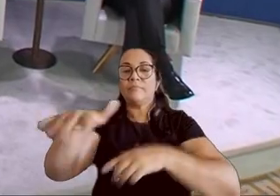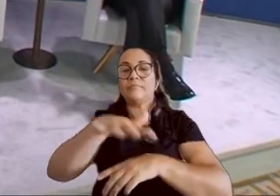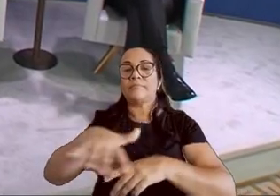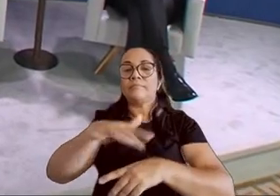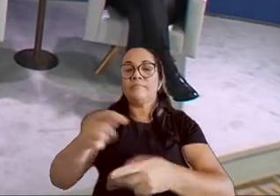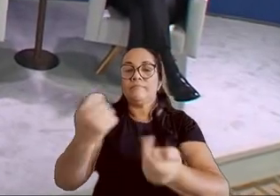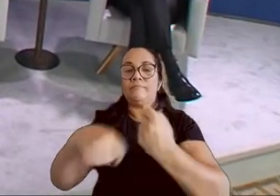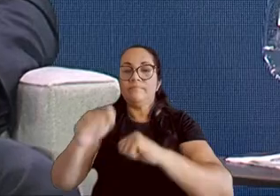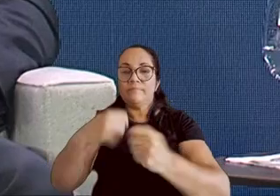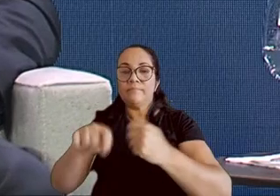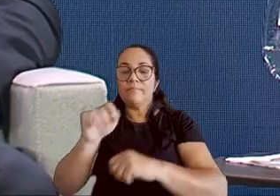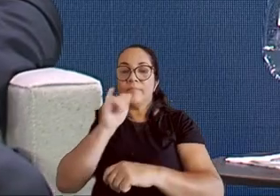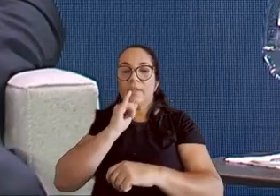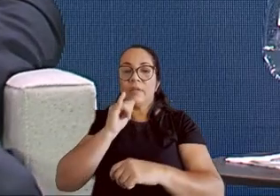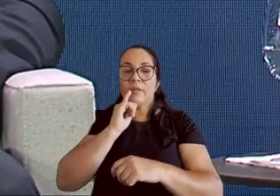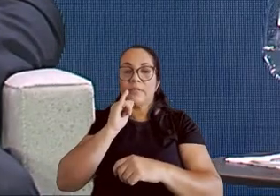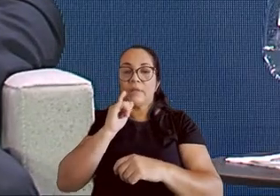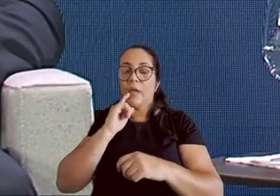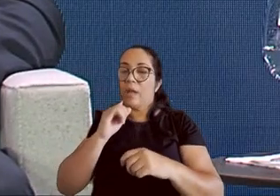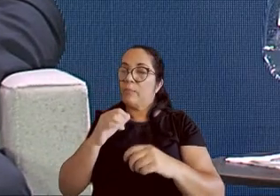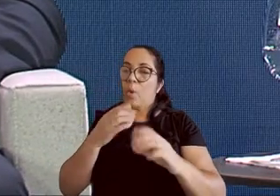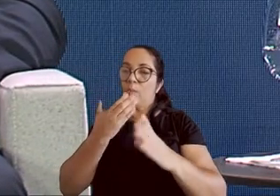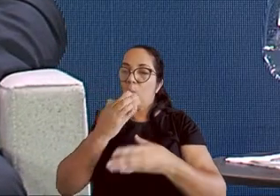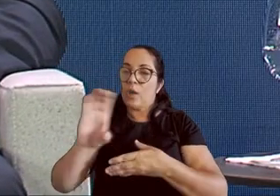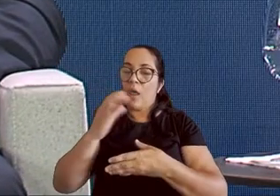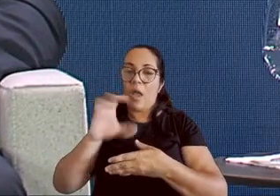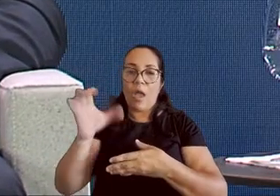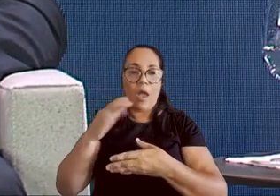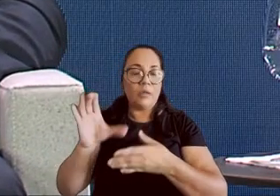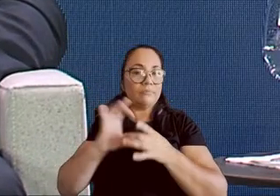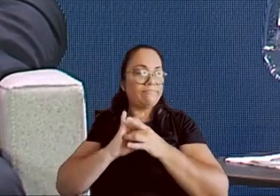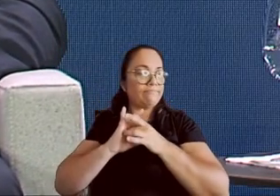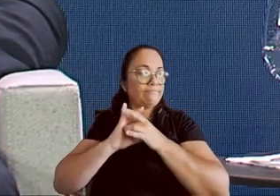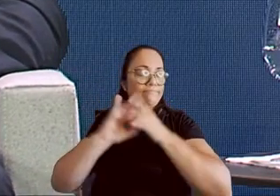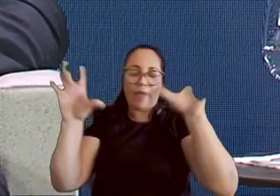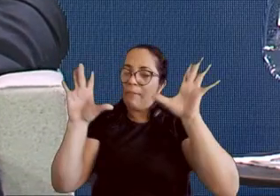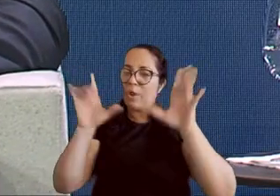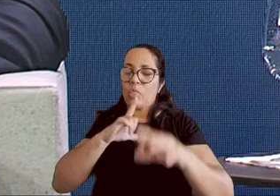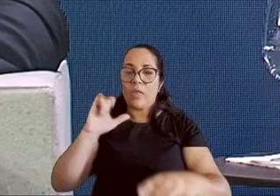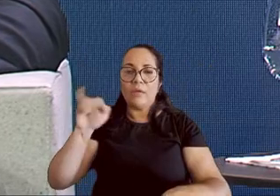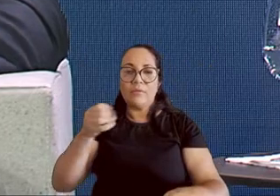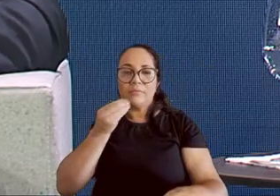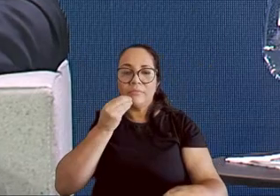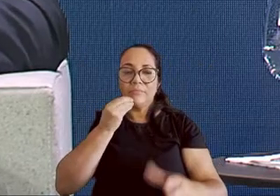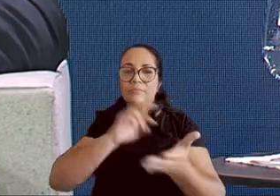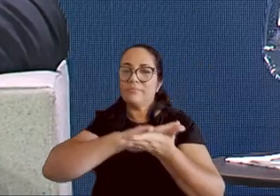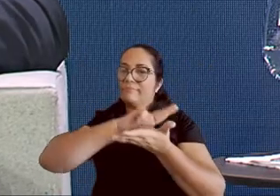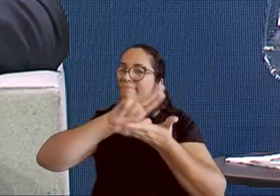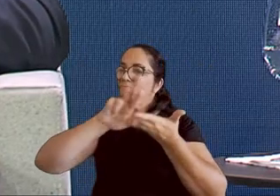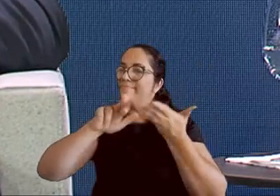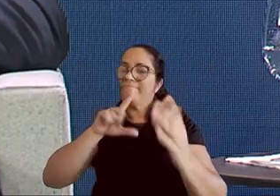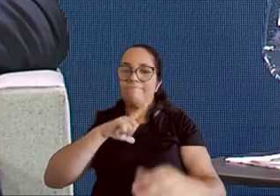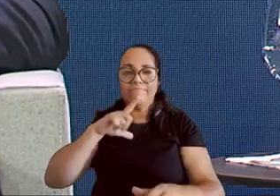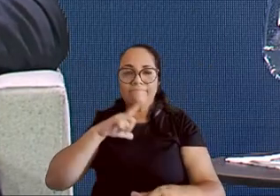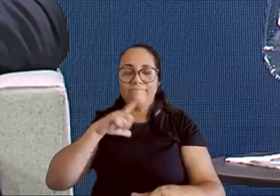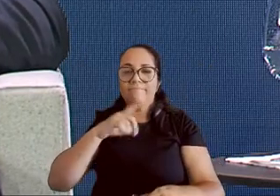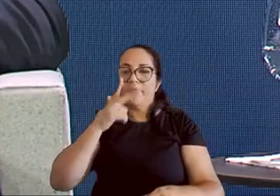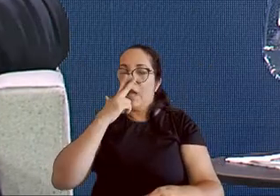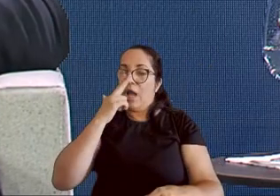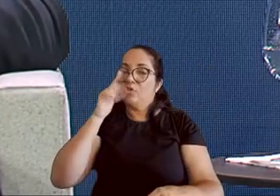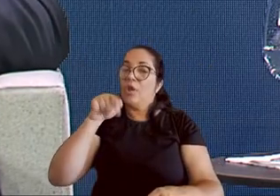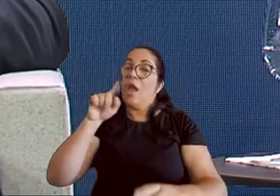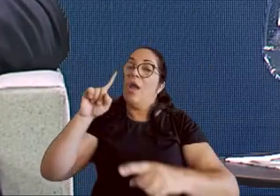abriram né e enfim tem muita oportunidade nesse mercado no momento acho que há uma discussão quanto que